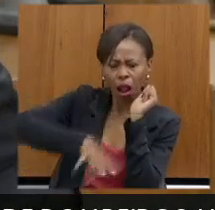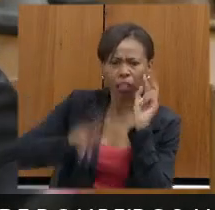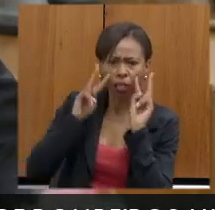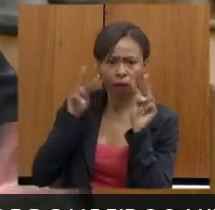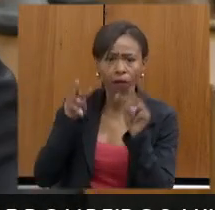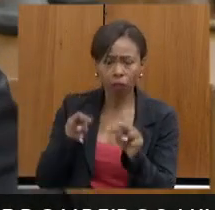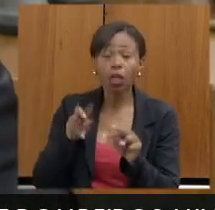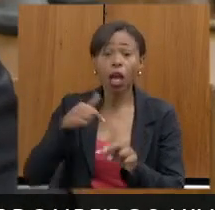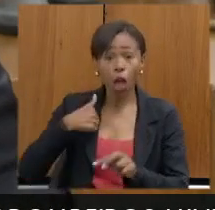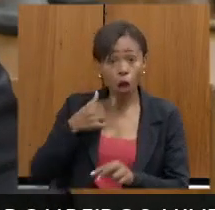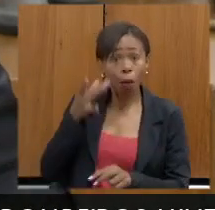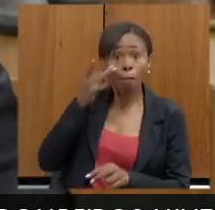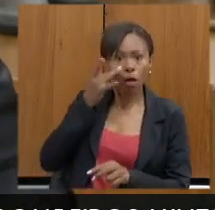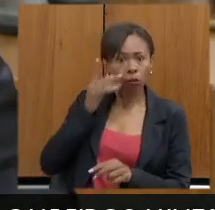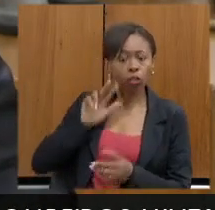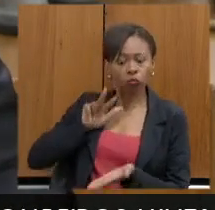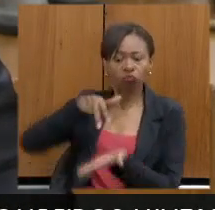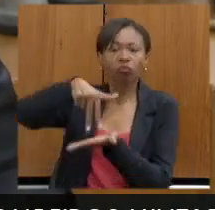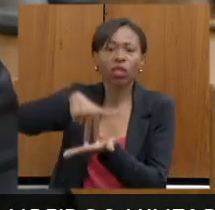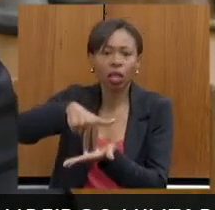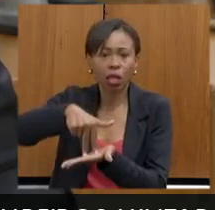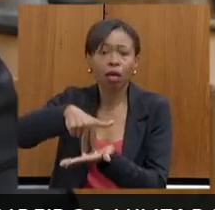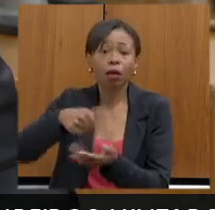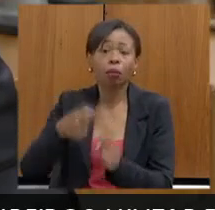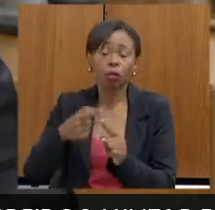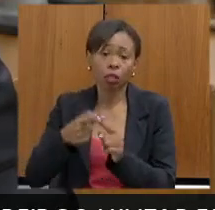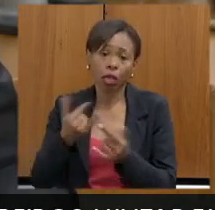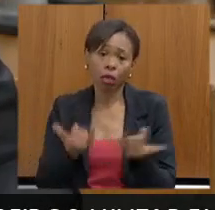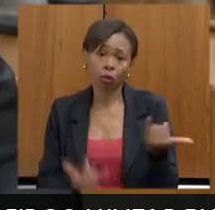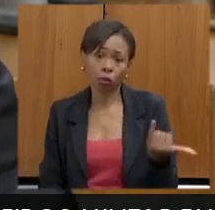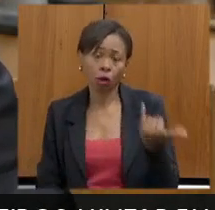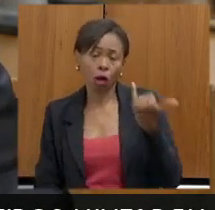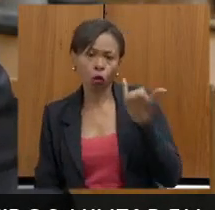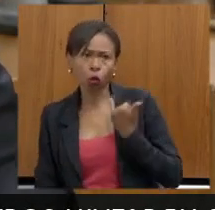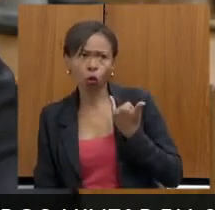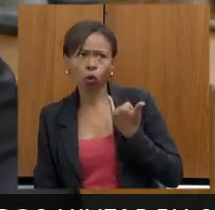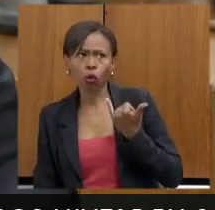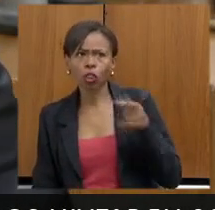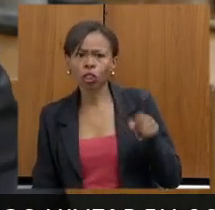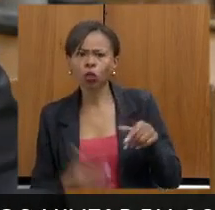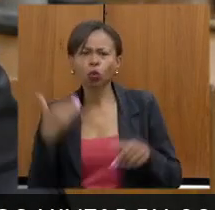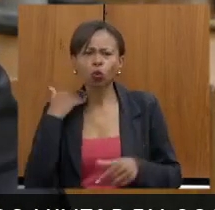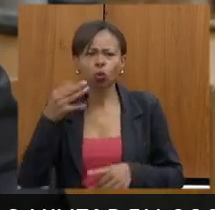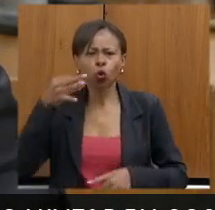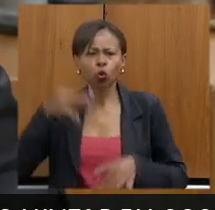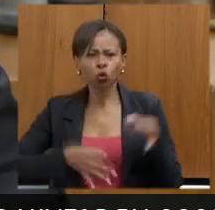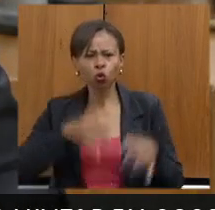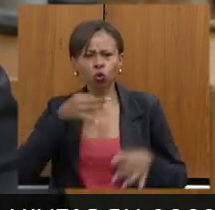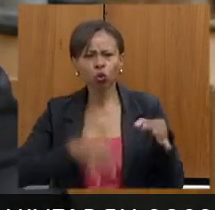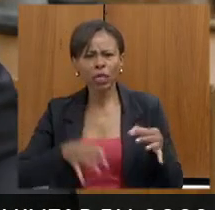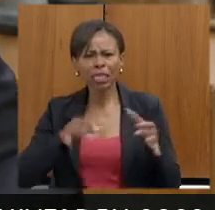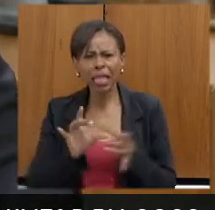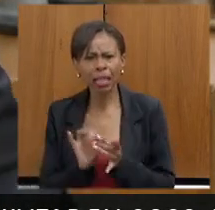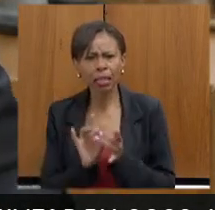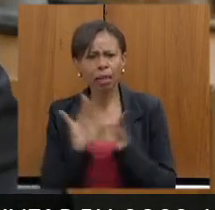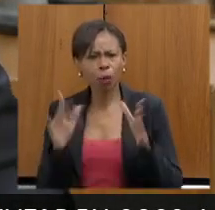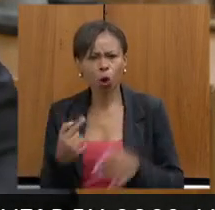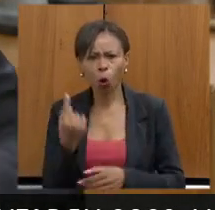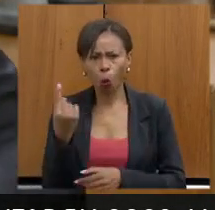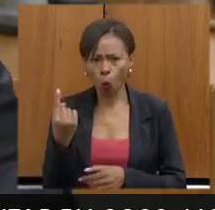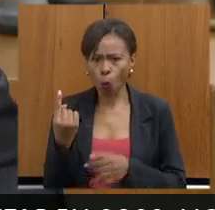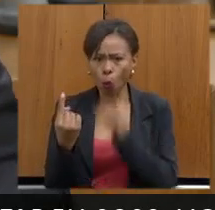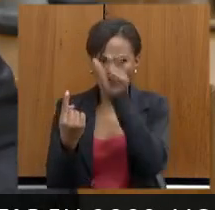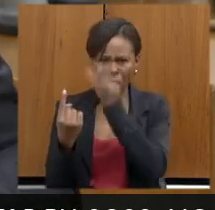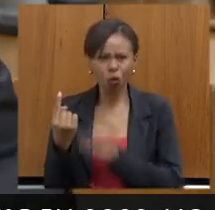pessoalmente depois que eu vi a notícia de que é o juiz tinha soltado os dos Olheiros